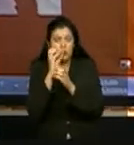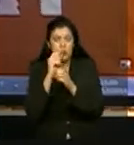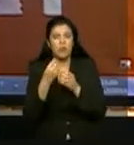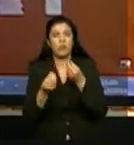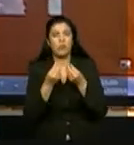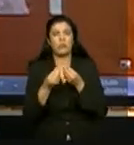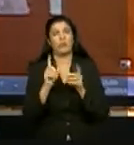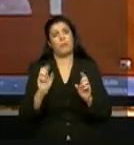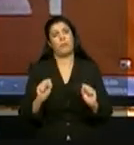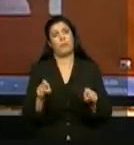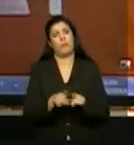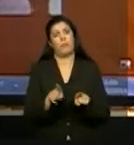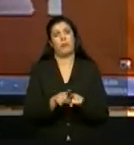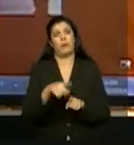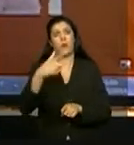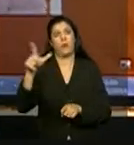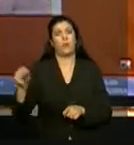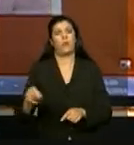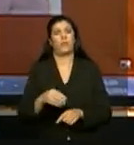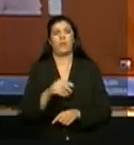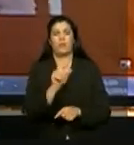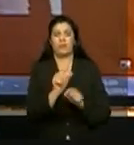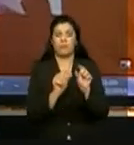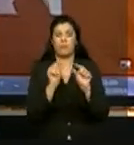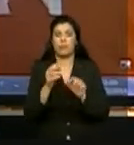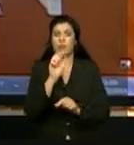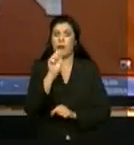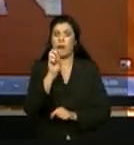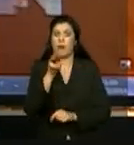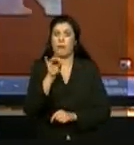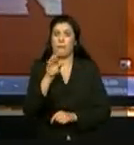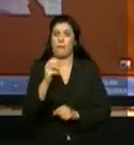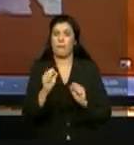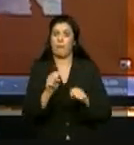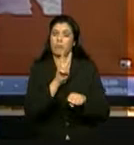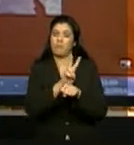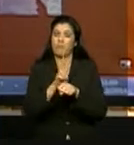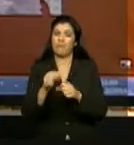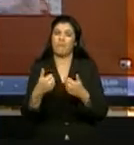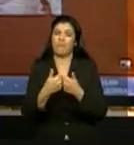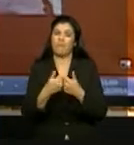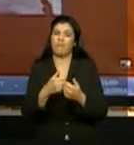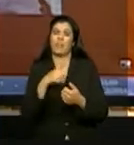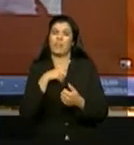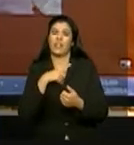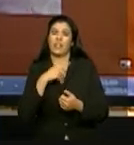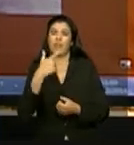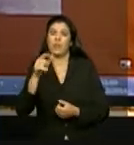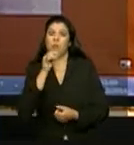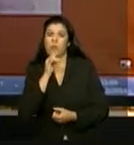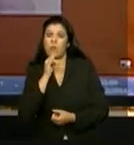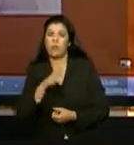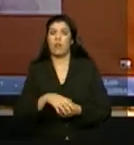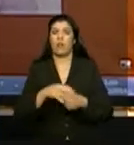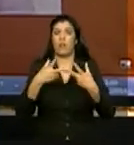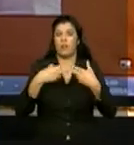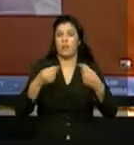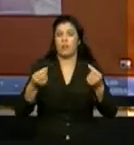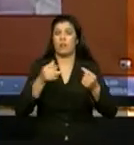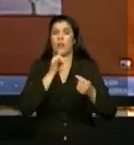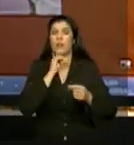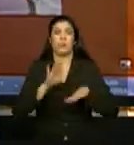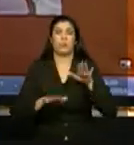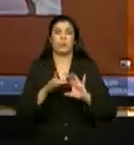consensual que parece ter outra mostra que ele tem com ser bala incluindo o próprio carro na cena os perfiles a